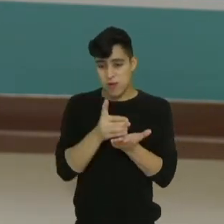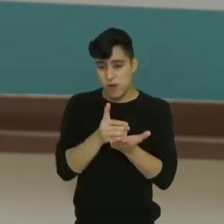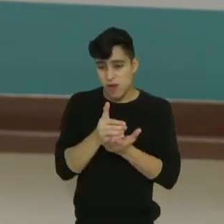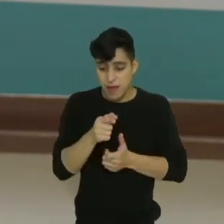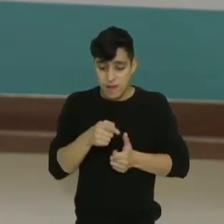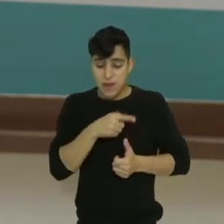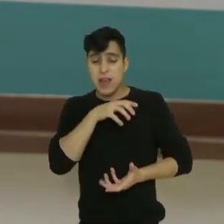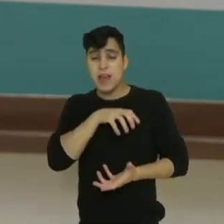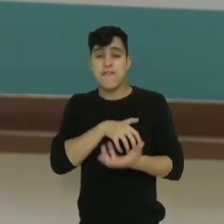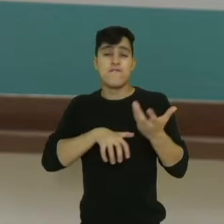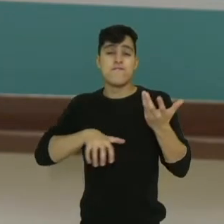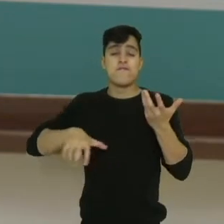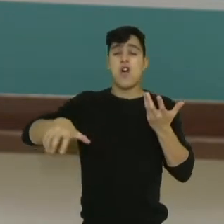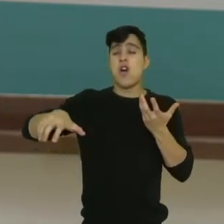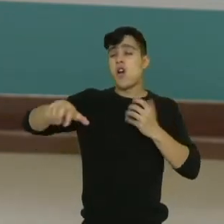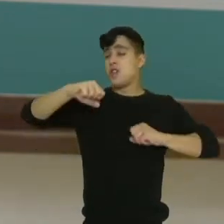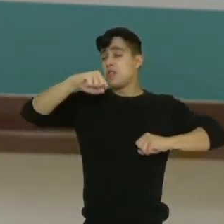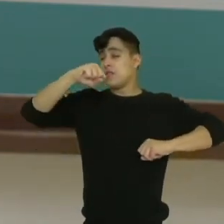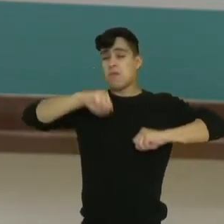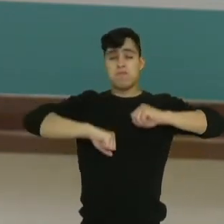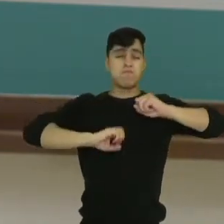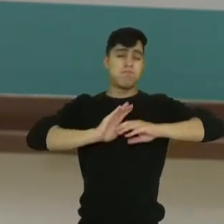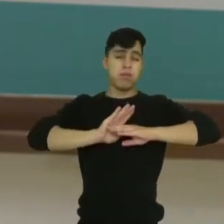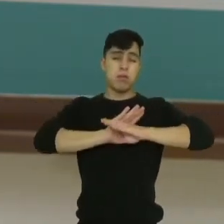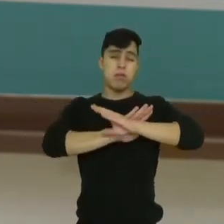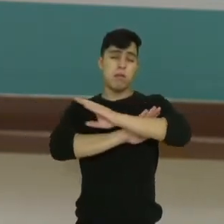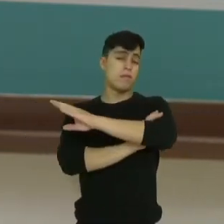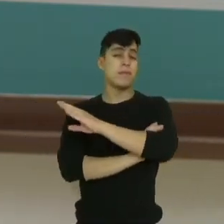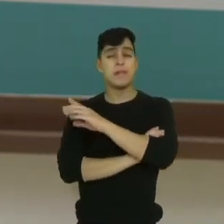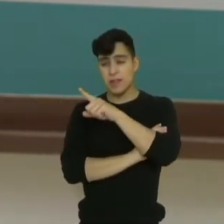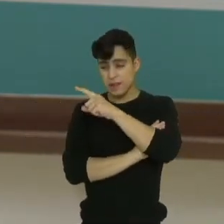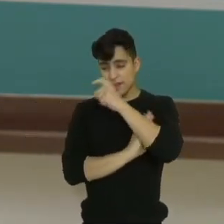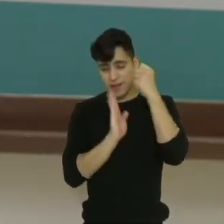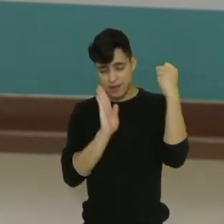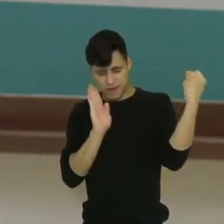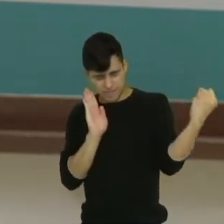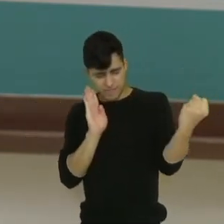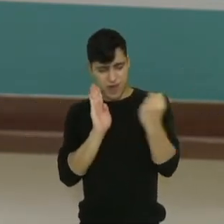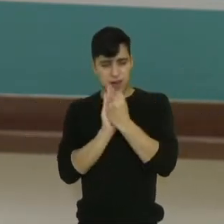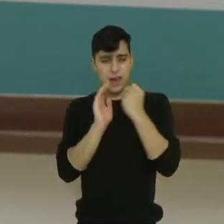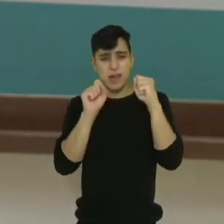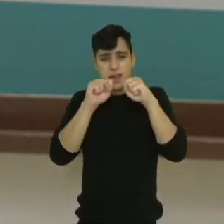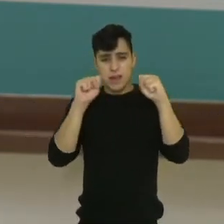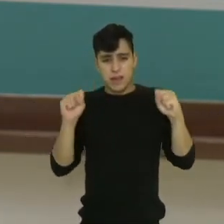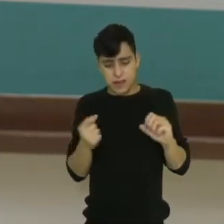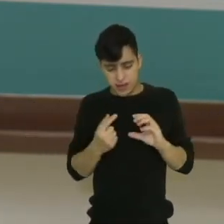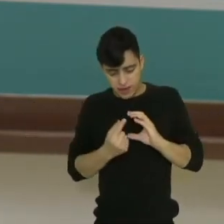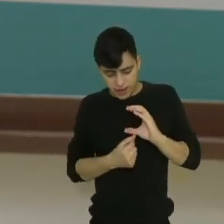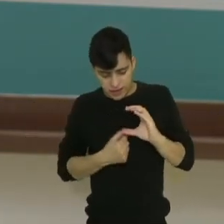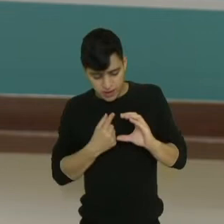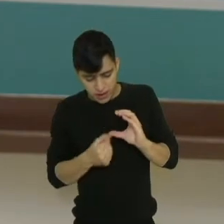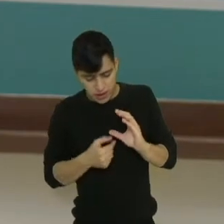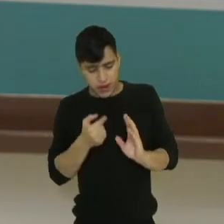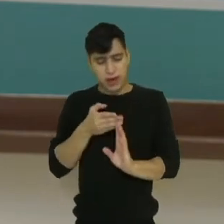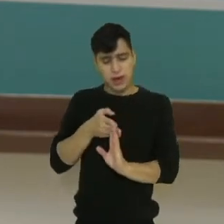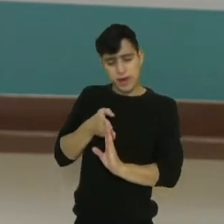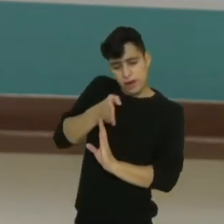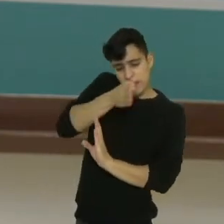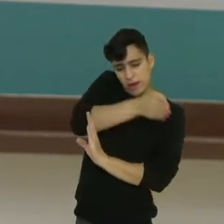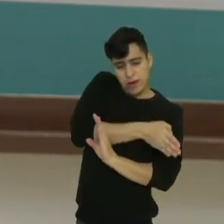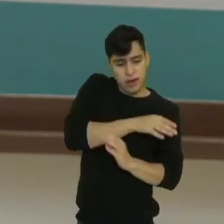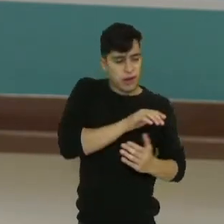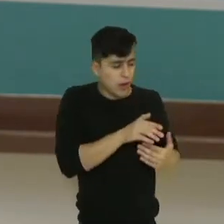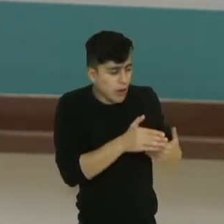Revolução Industrial. Isso marca de sobremodo todo o sistema capitalista, que antes tinha muitas vezes